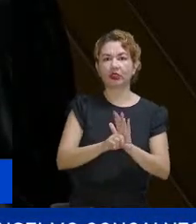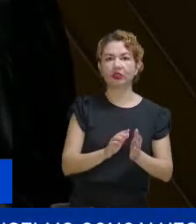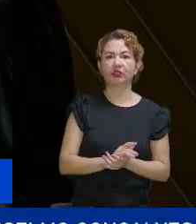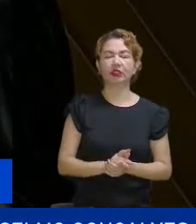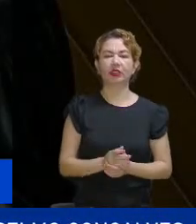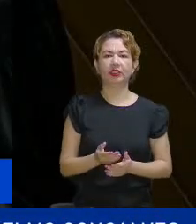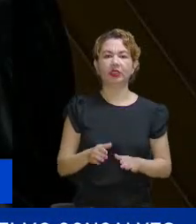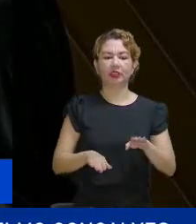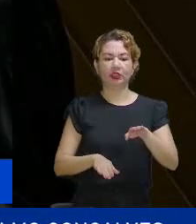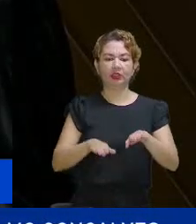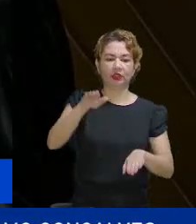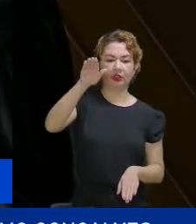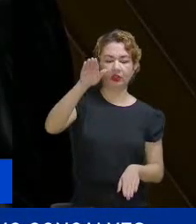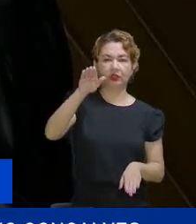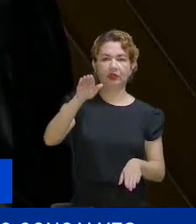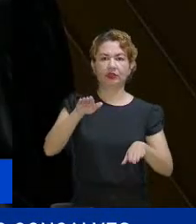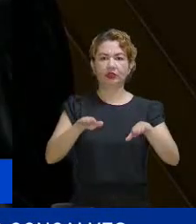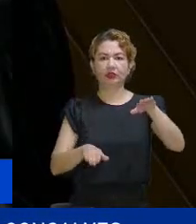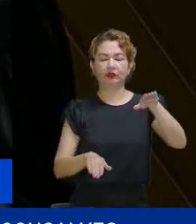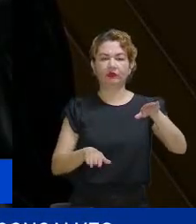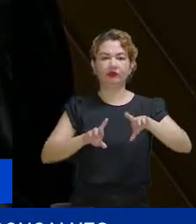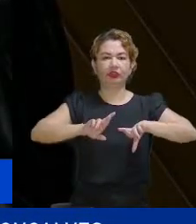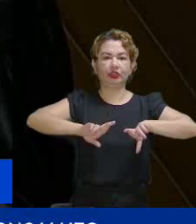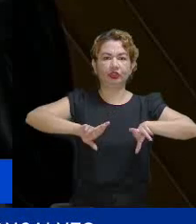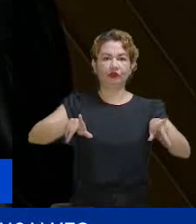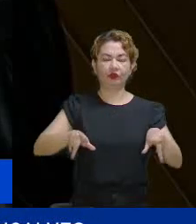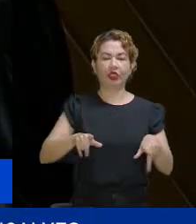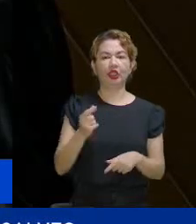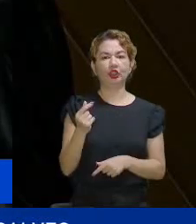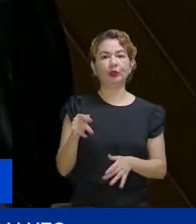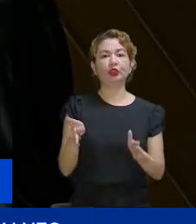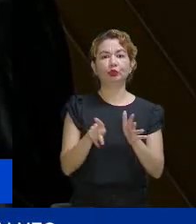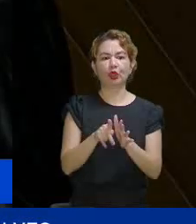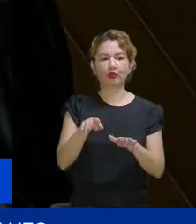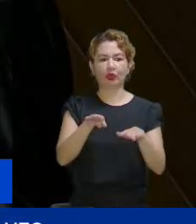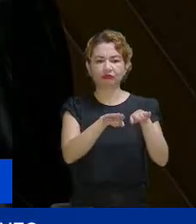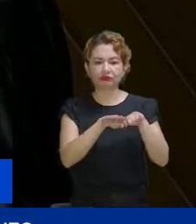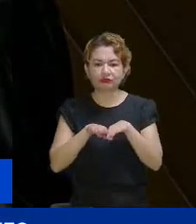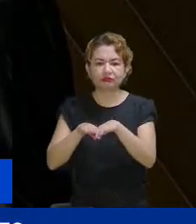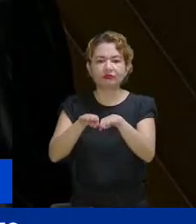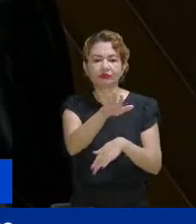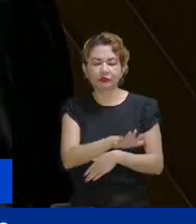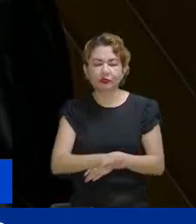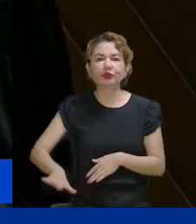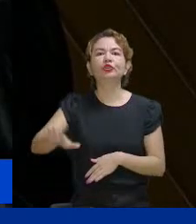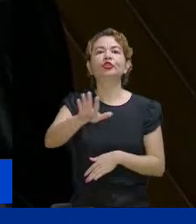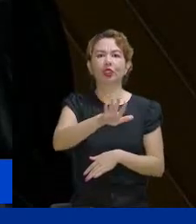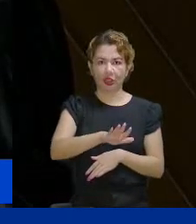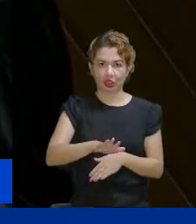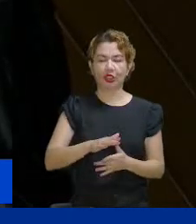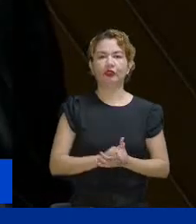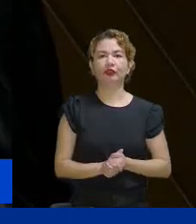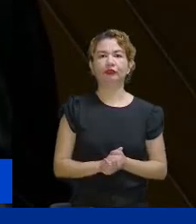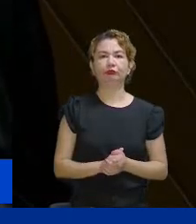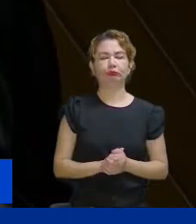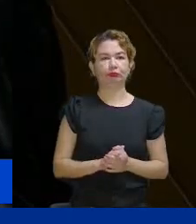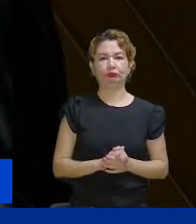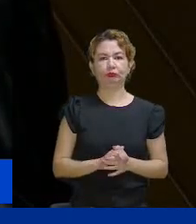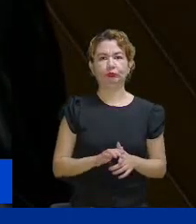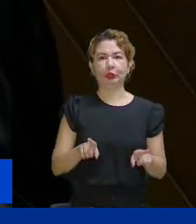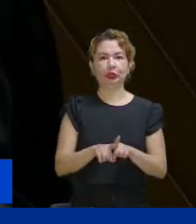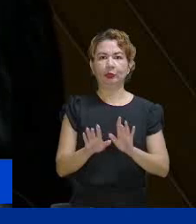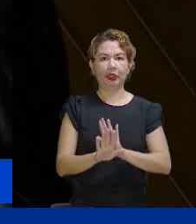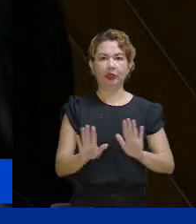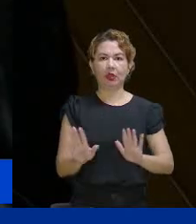de mercado deve ser analisada na origem, por ocasião do julgamento das contas dessa agremiação. Afasto essa alegação.